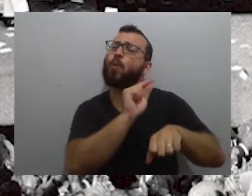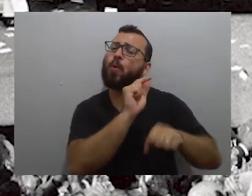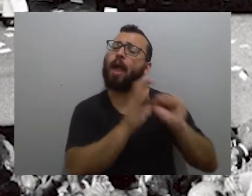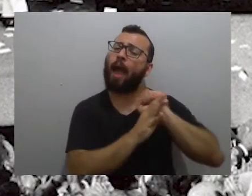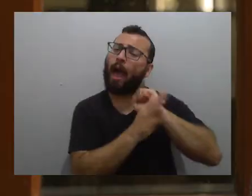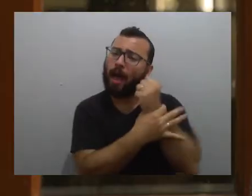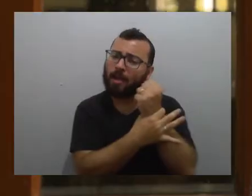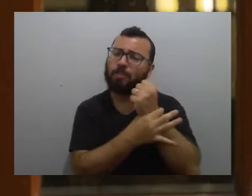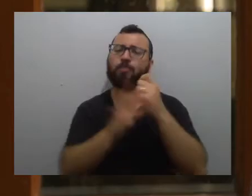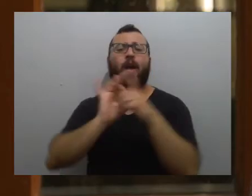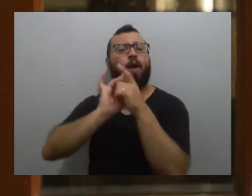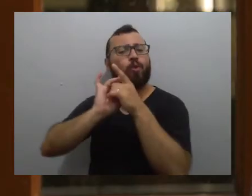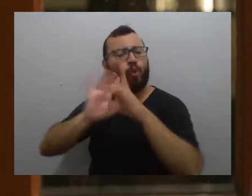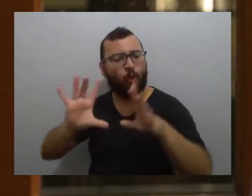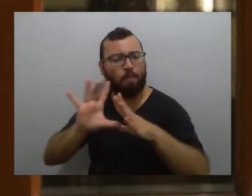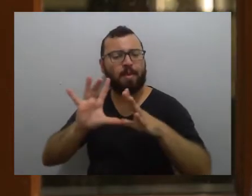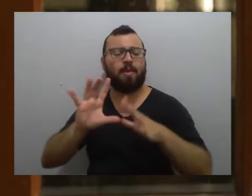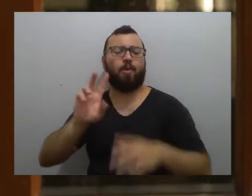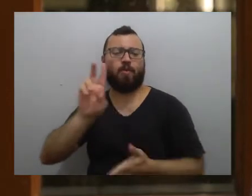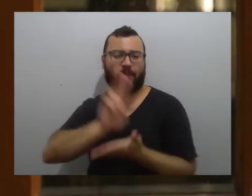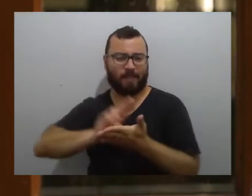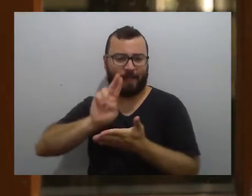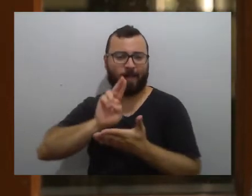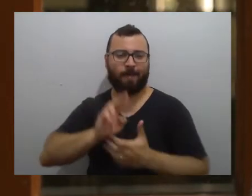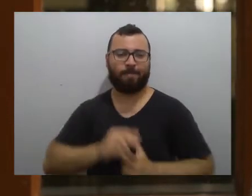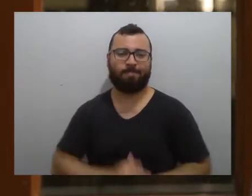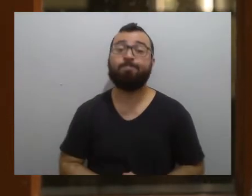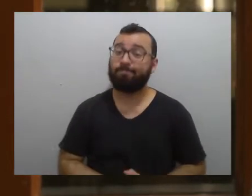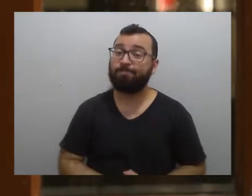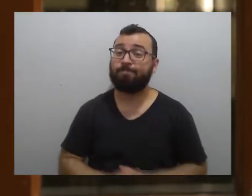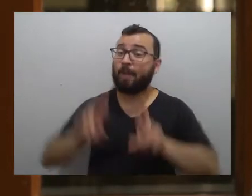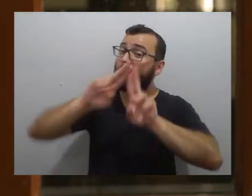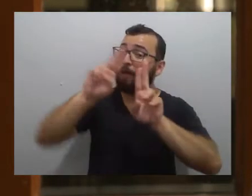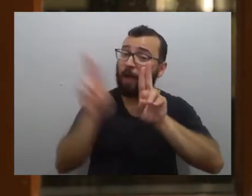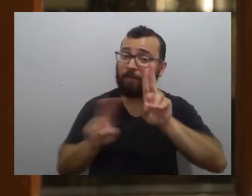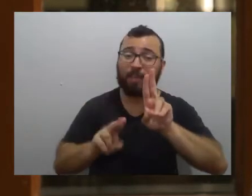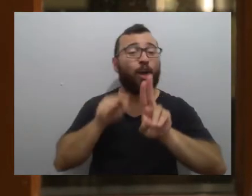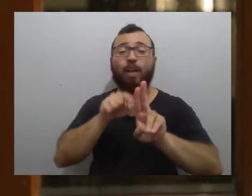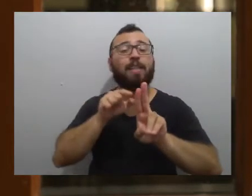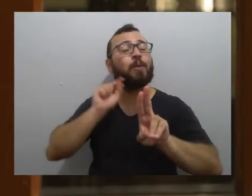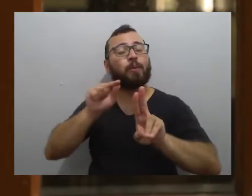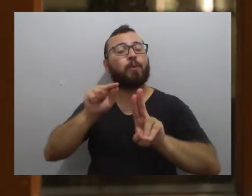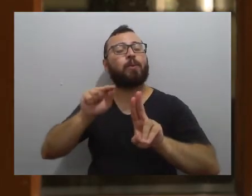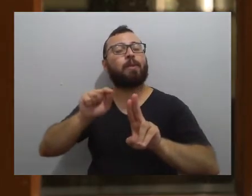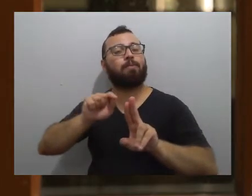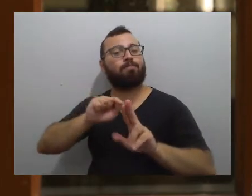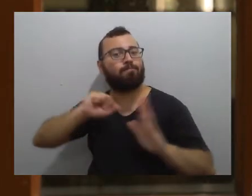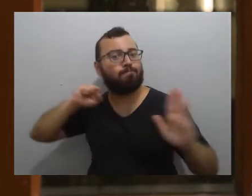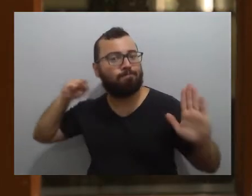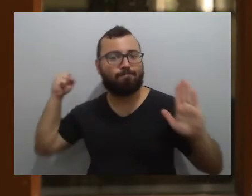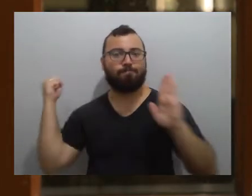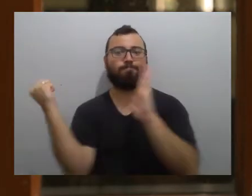país. A década de 1990 é uma década crucial, essencial para compreender o desenvolvimento